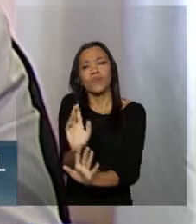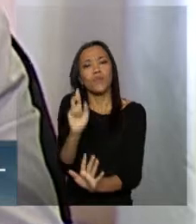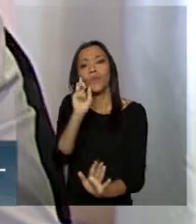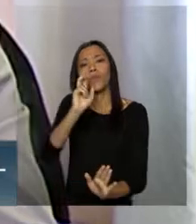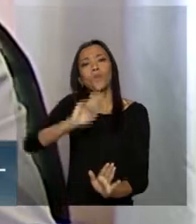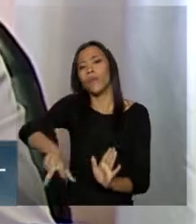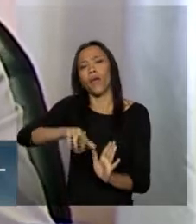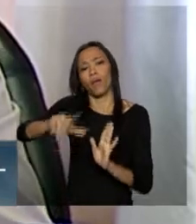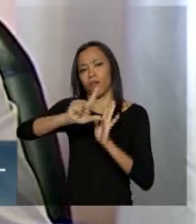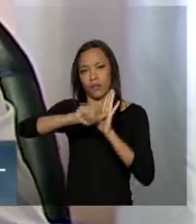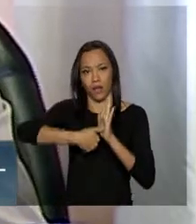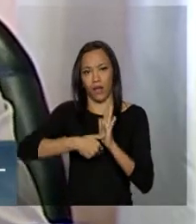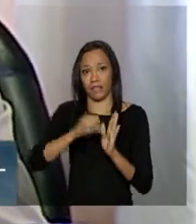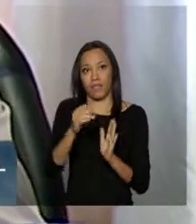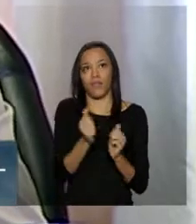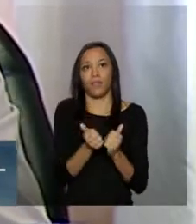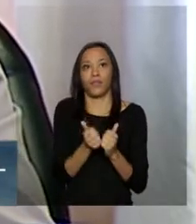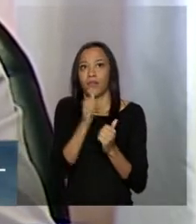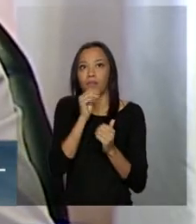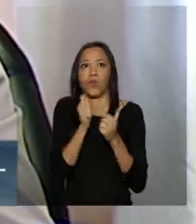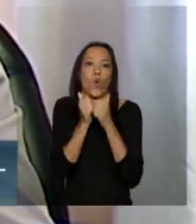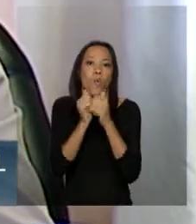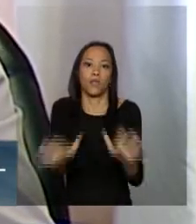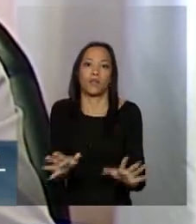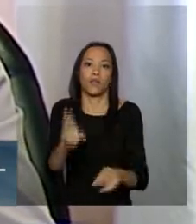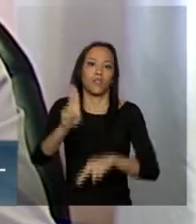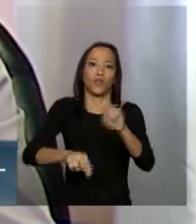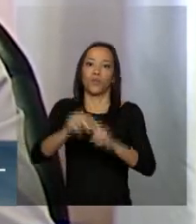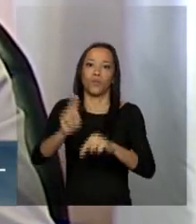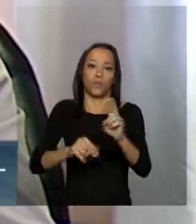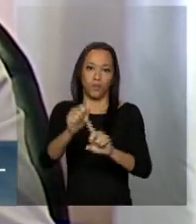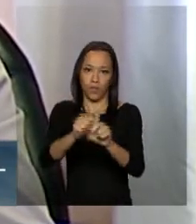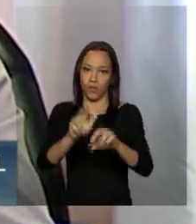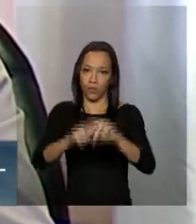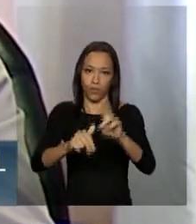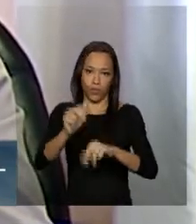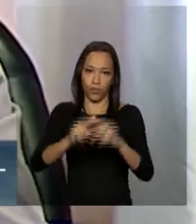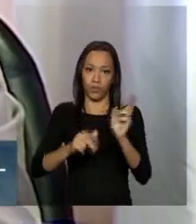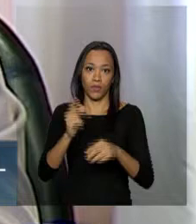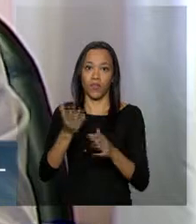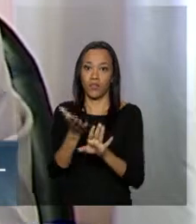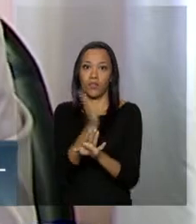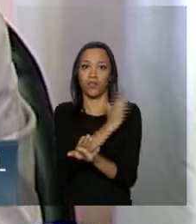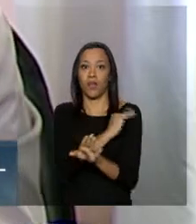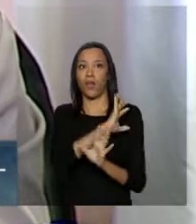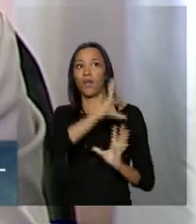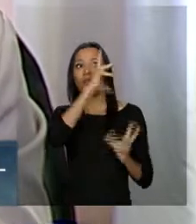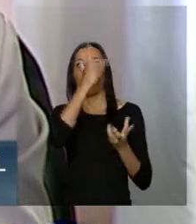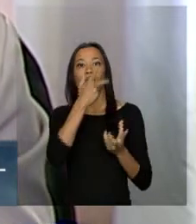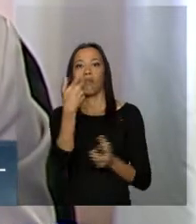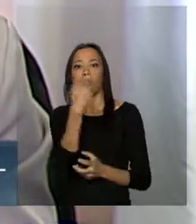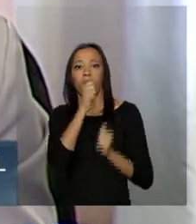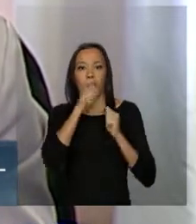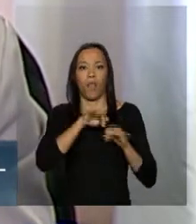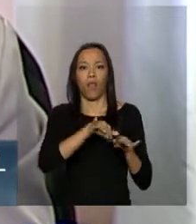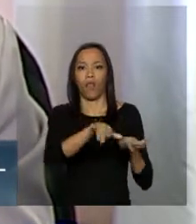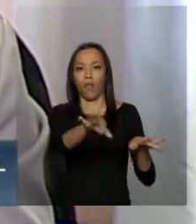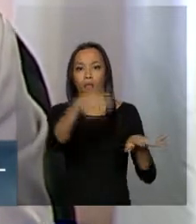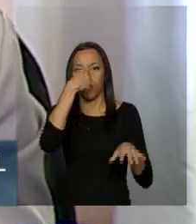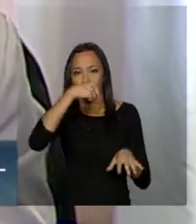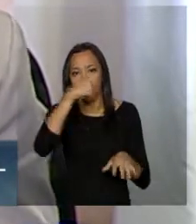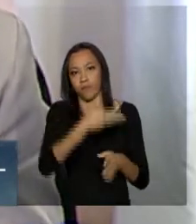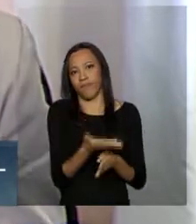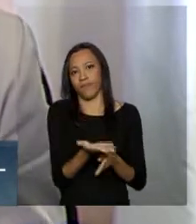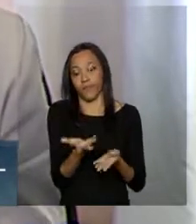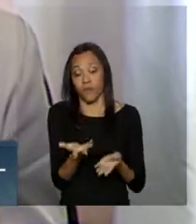atraso. O atraso seria se a gente começasse a vacinar em junho, quando a gente já estivesse na sazonalidade da doença. Então, o ideal da campanha de vacinação de gripe